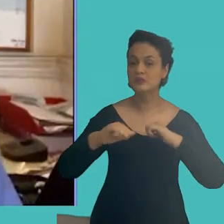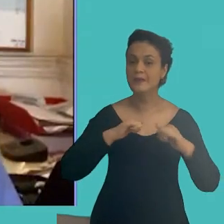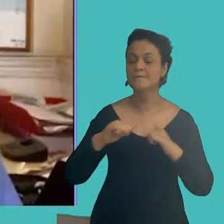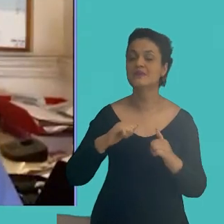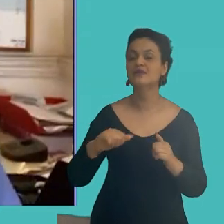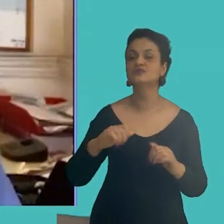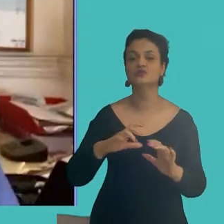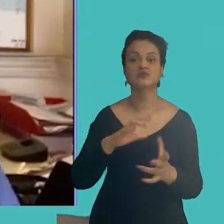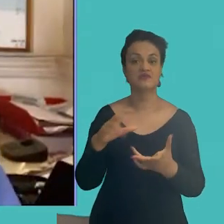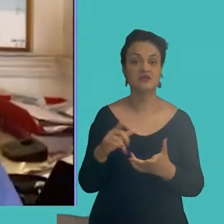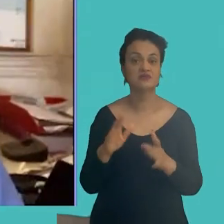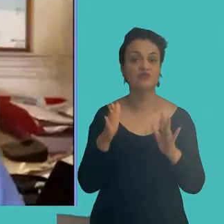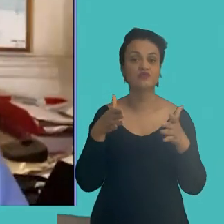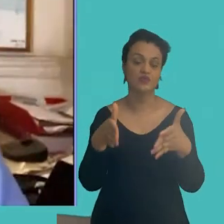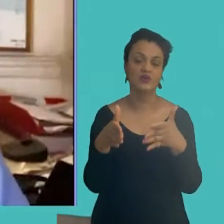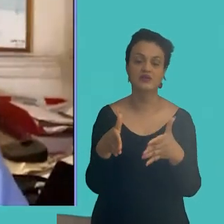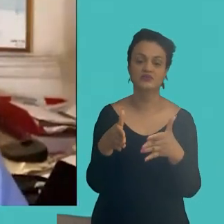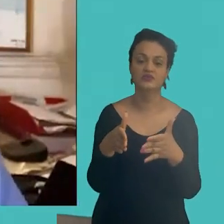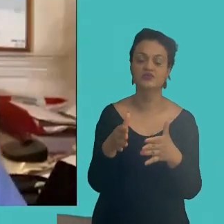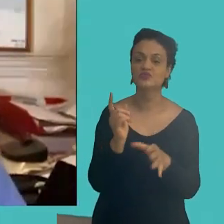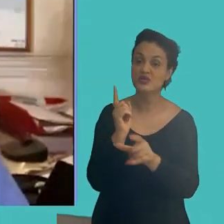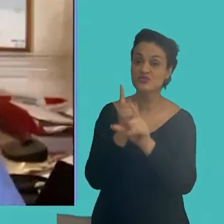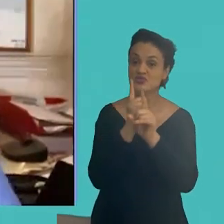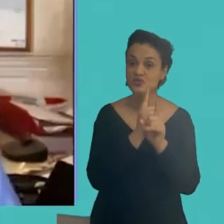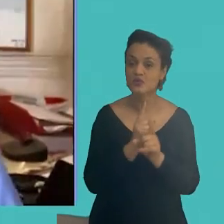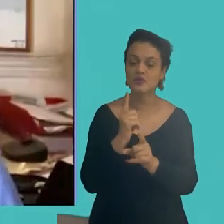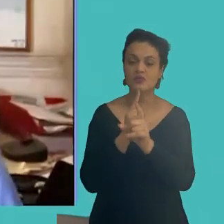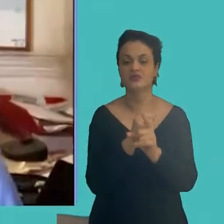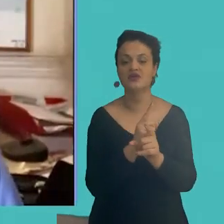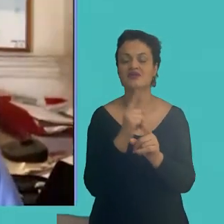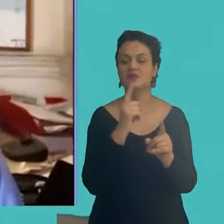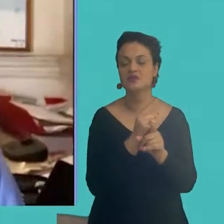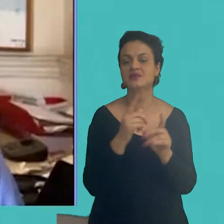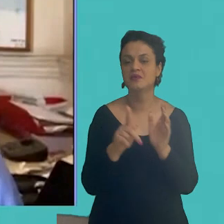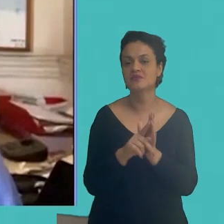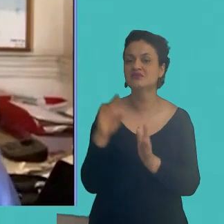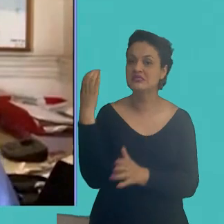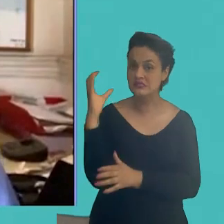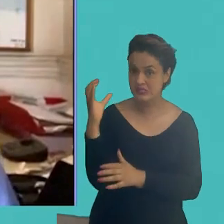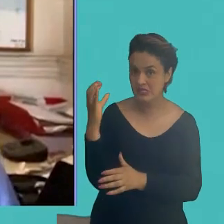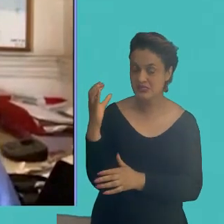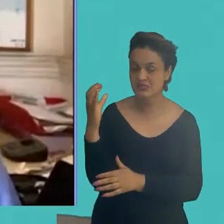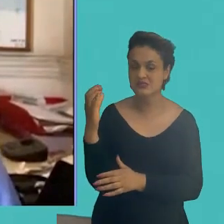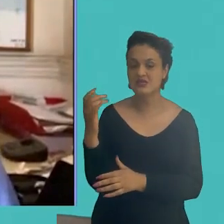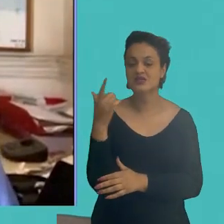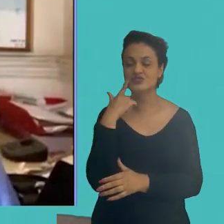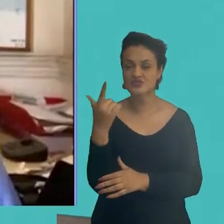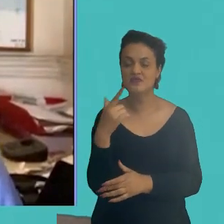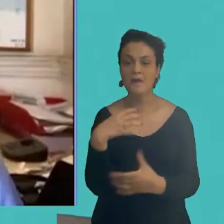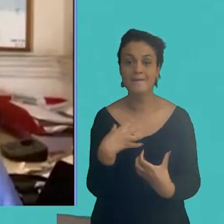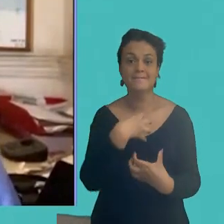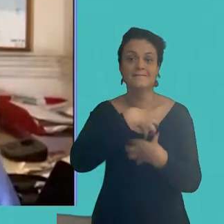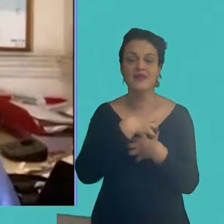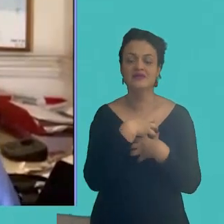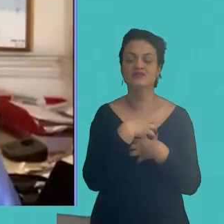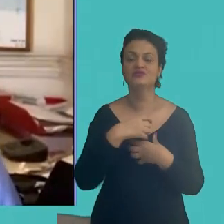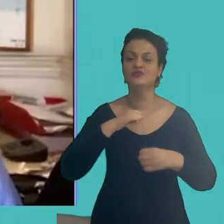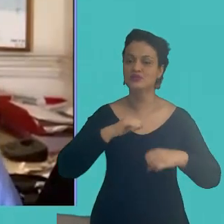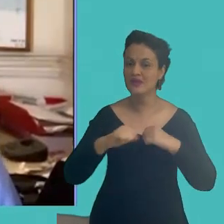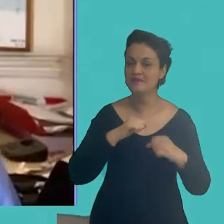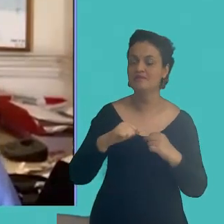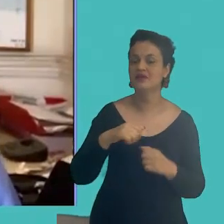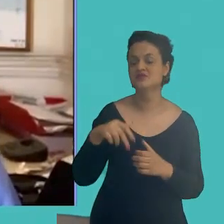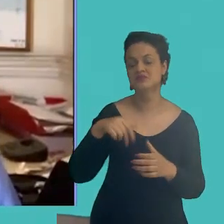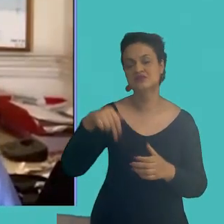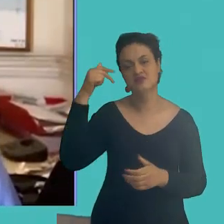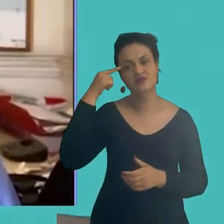torno dos achados da ciência terem também um impacto sobre o nosso debate nacional.